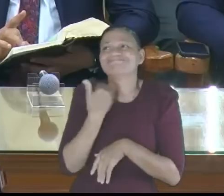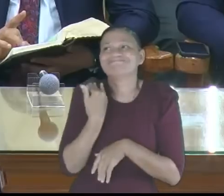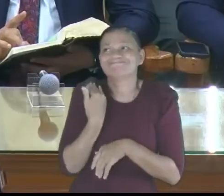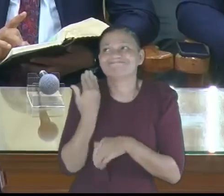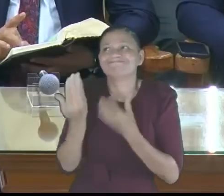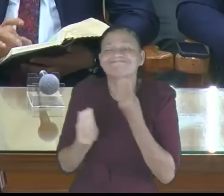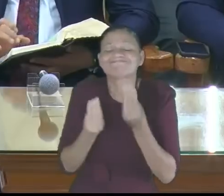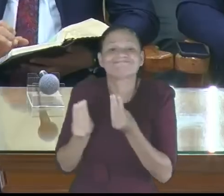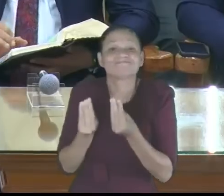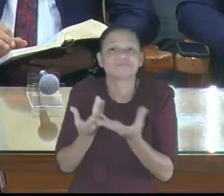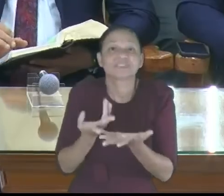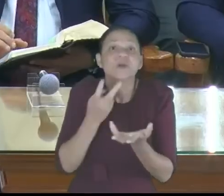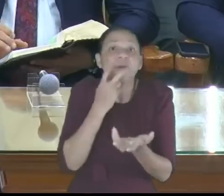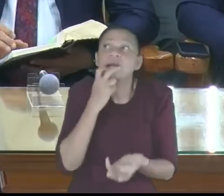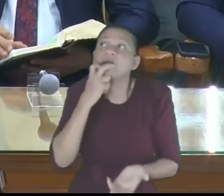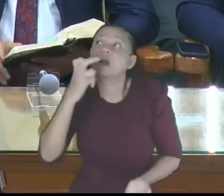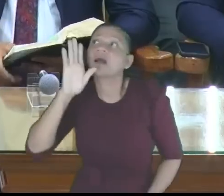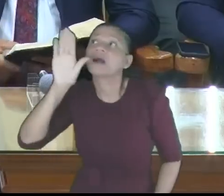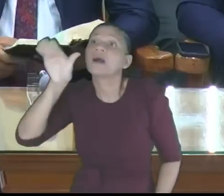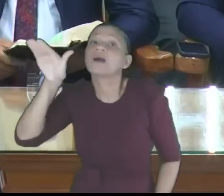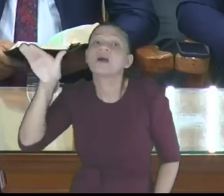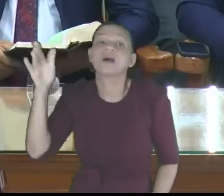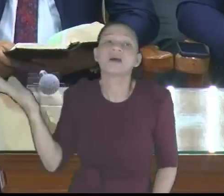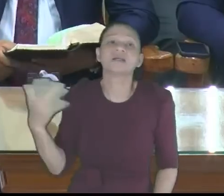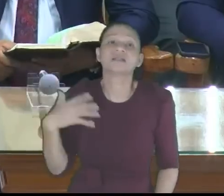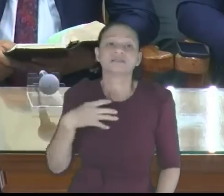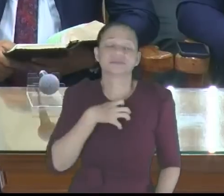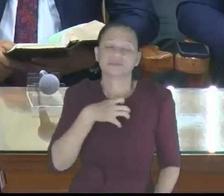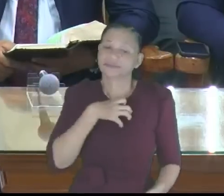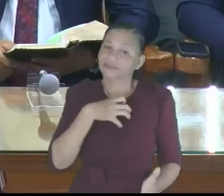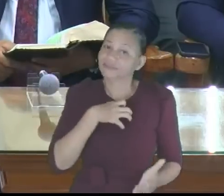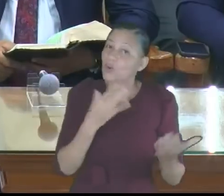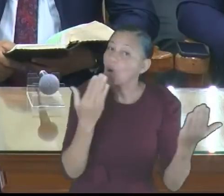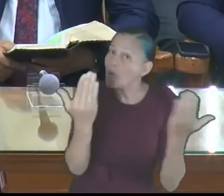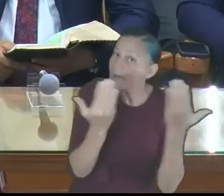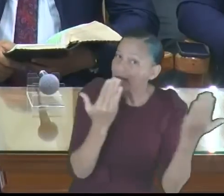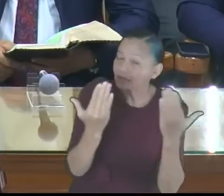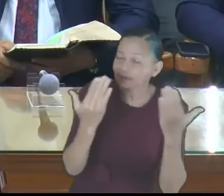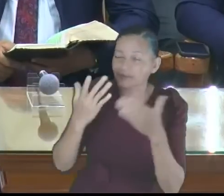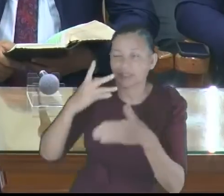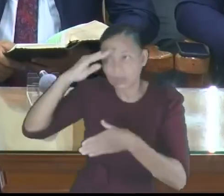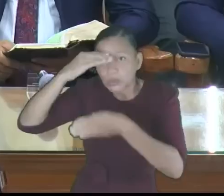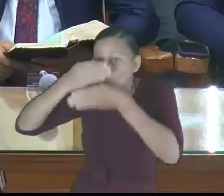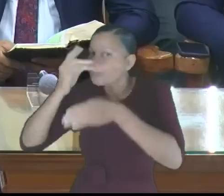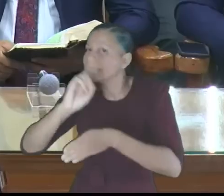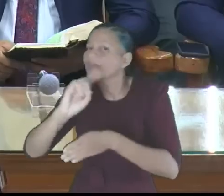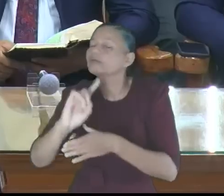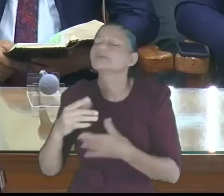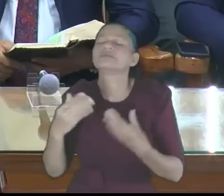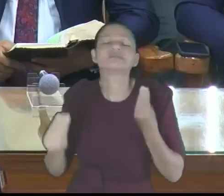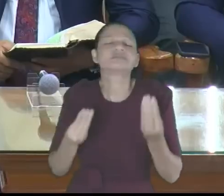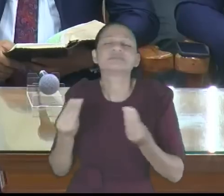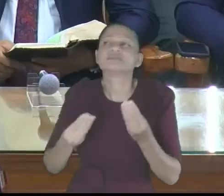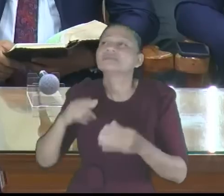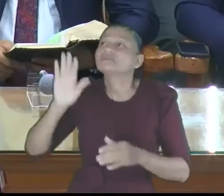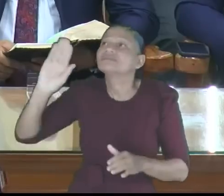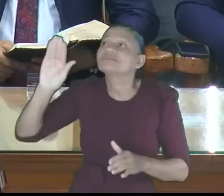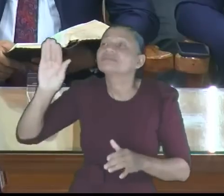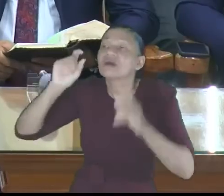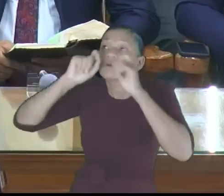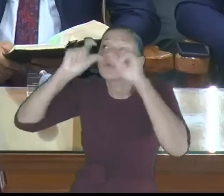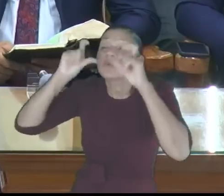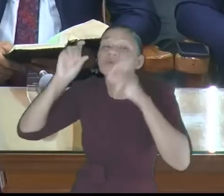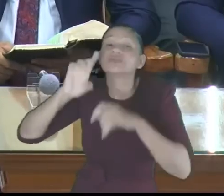E como é que a gente grita para acordar Deus? No sentido figurado, porque Deus não dorme. Como é que a gente acorda Deus? Como é que a gente